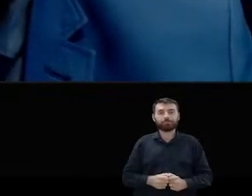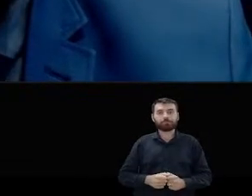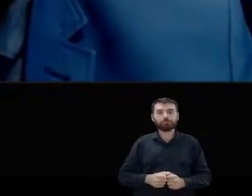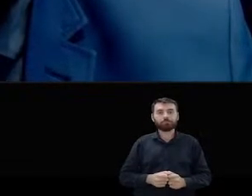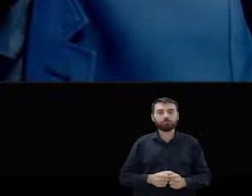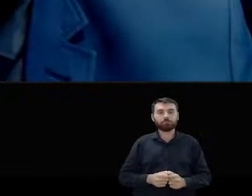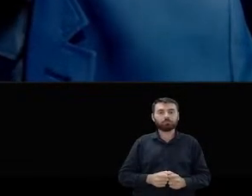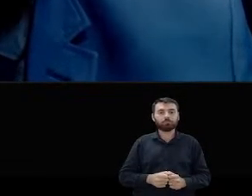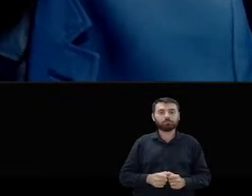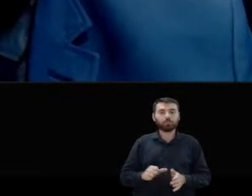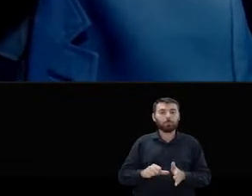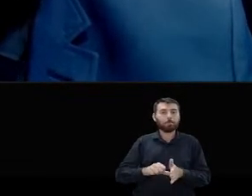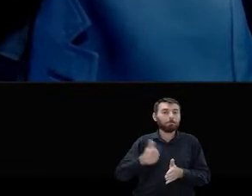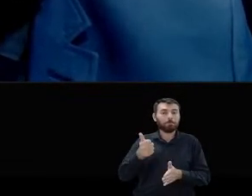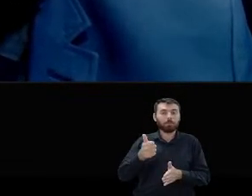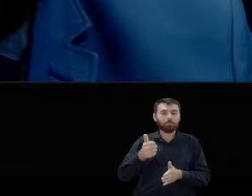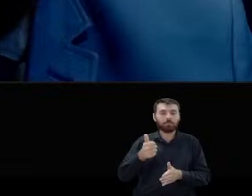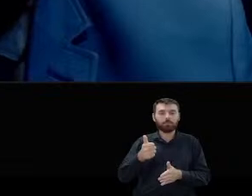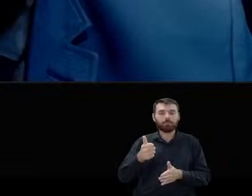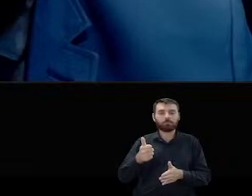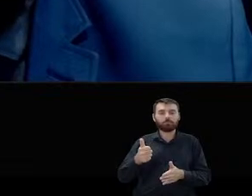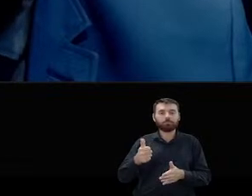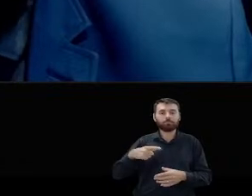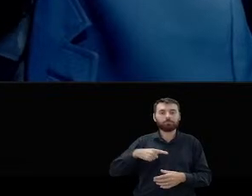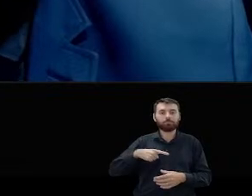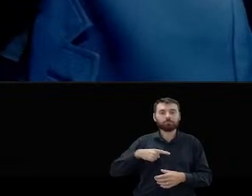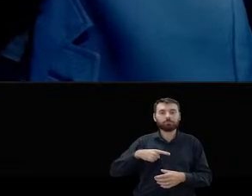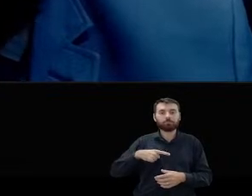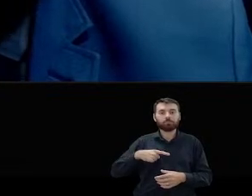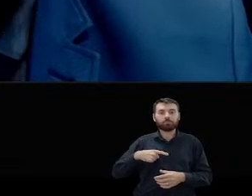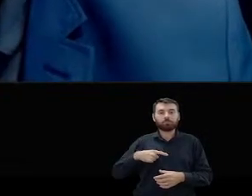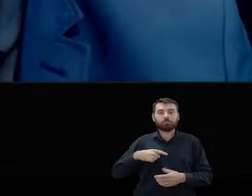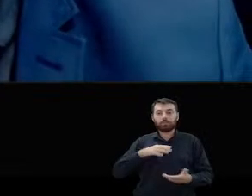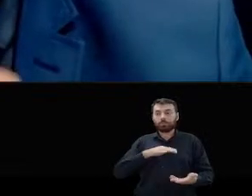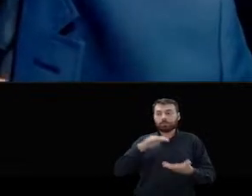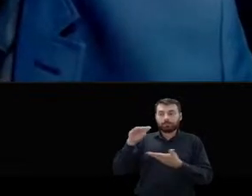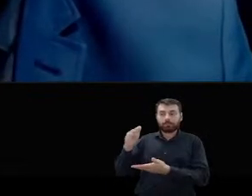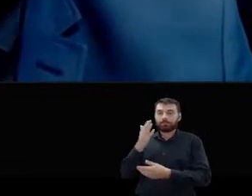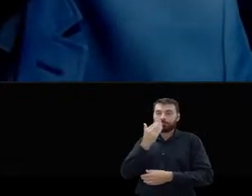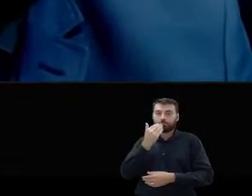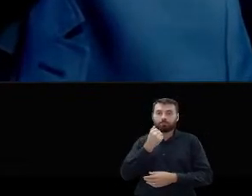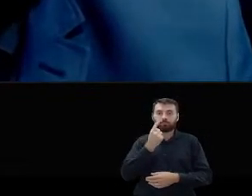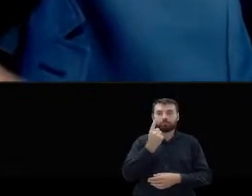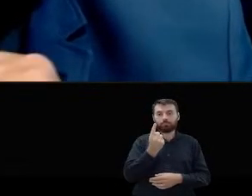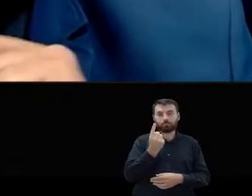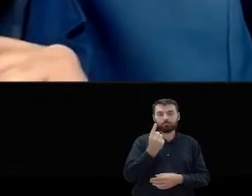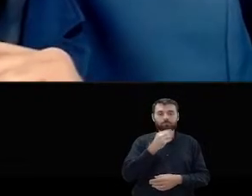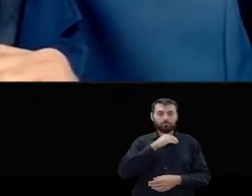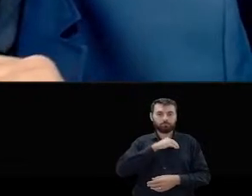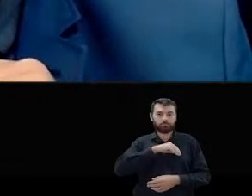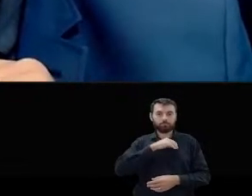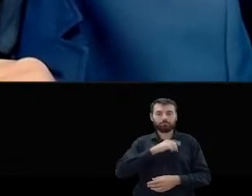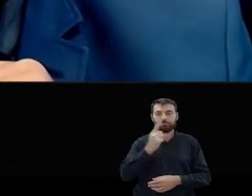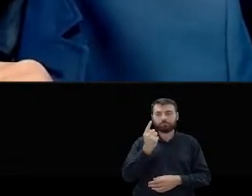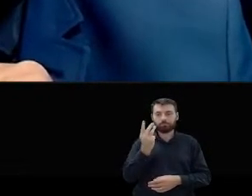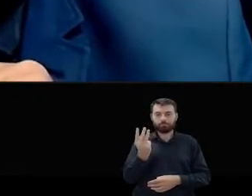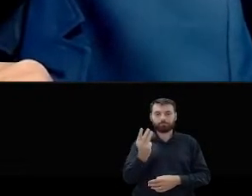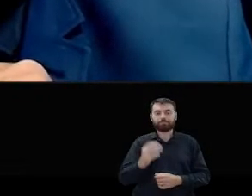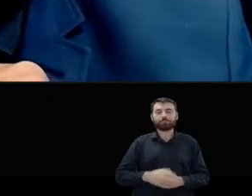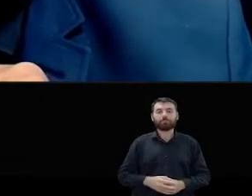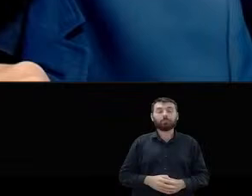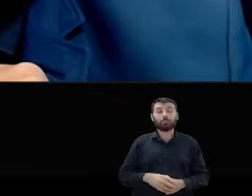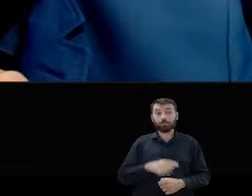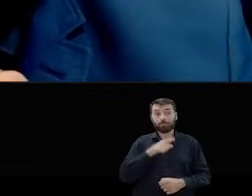ponto, integração da 13ª sexta alimentação, o que ocorre é que o perito, quando ele foi fazer o cálculo,